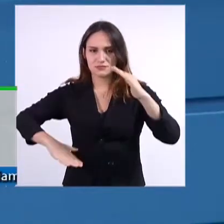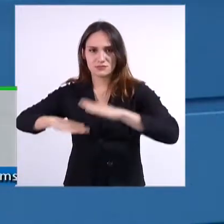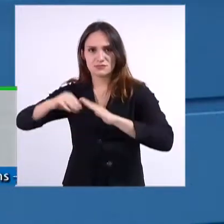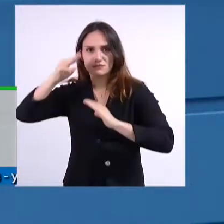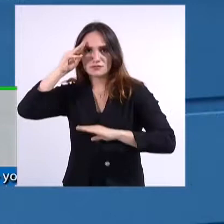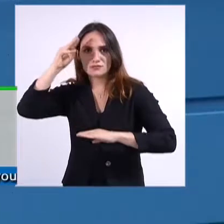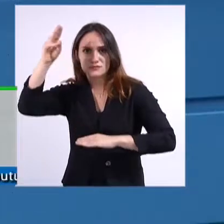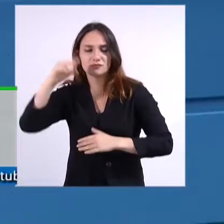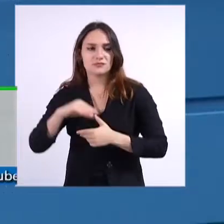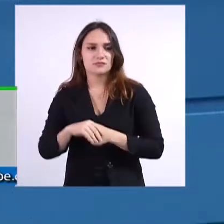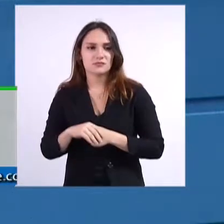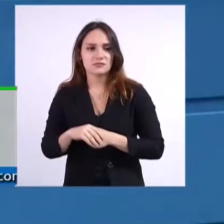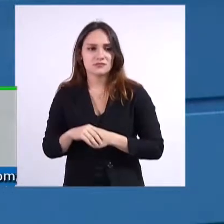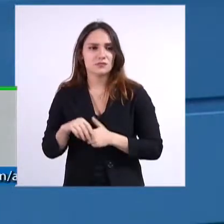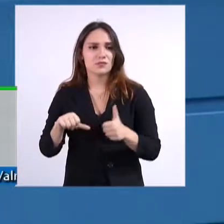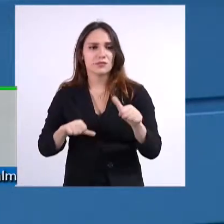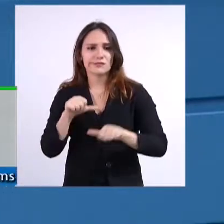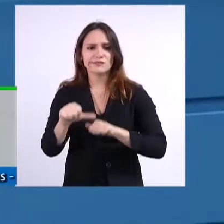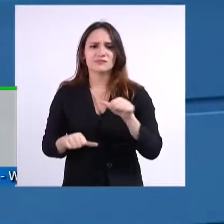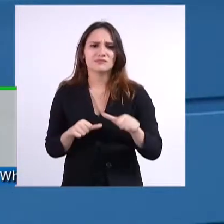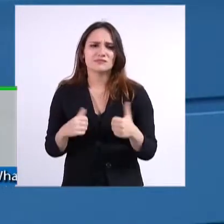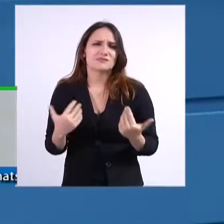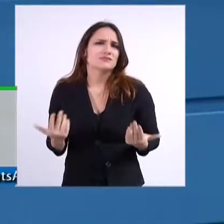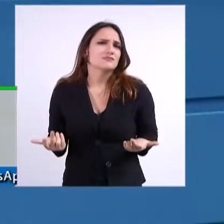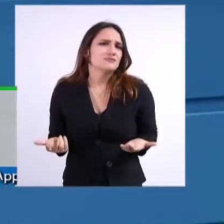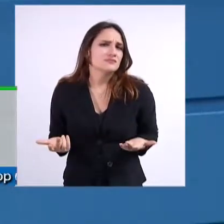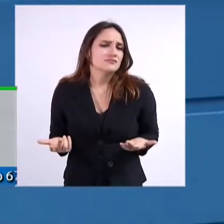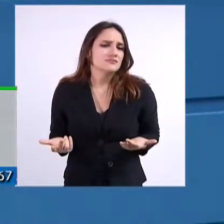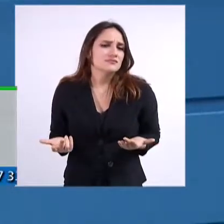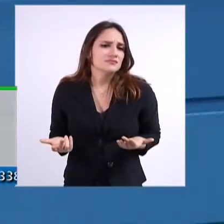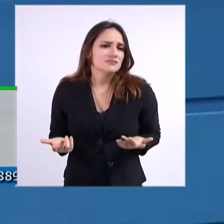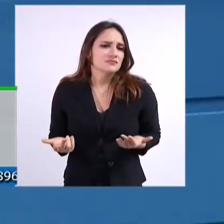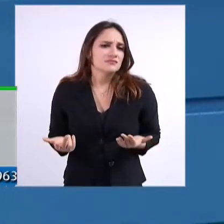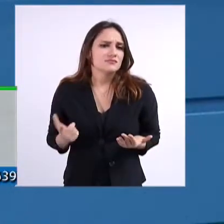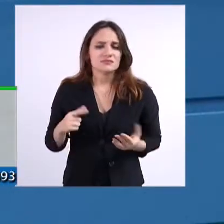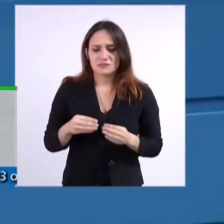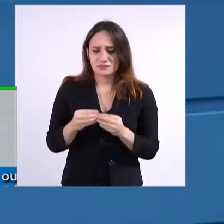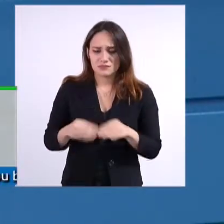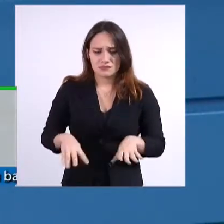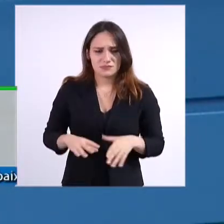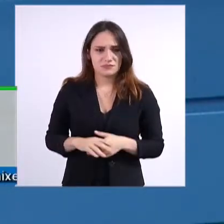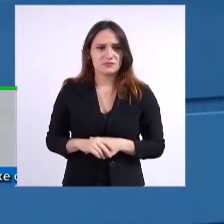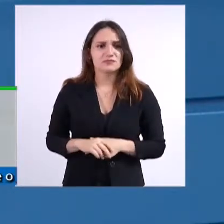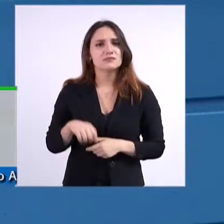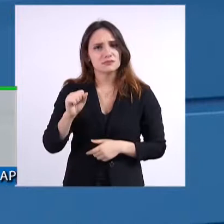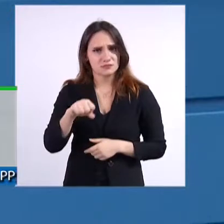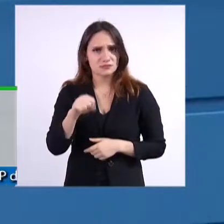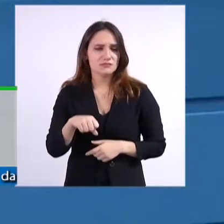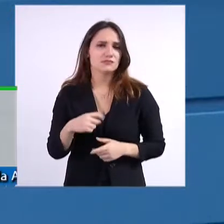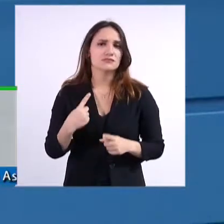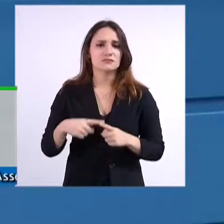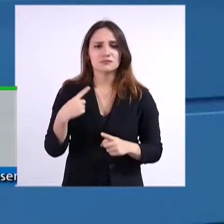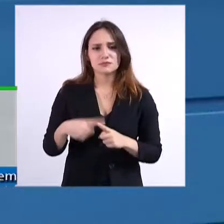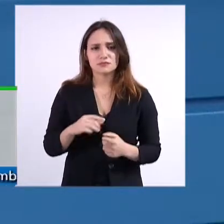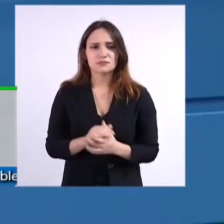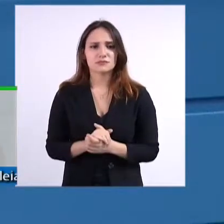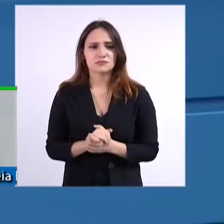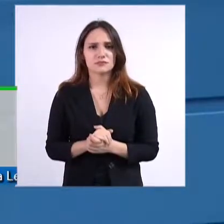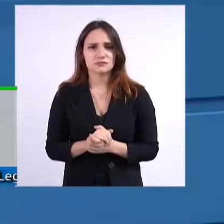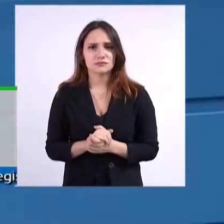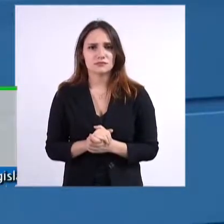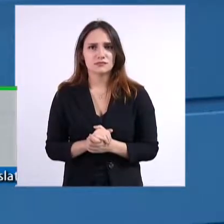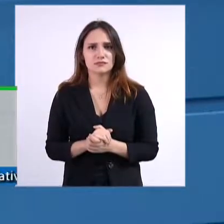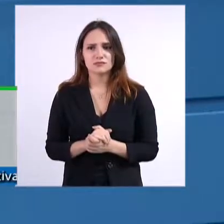essa revisão da carreira é dar um tiro no pé, porque vai causar, entre as